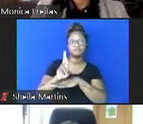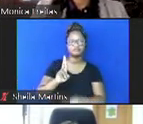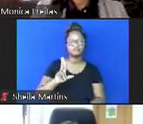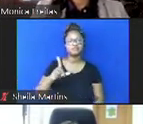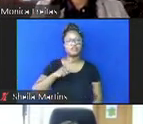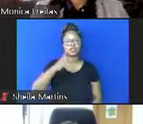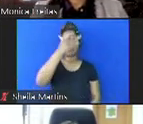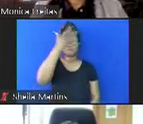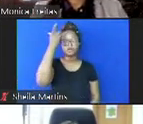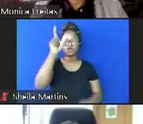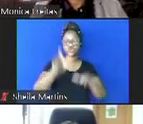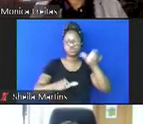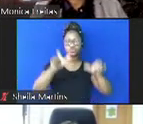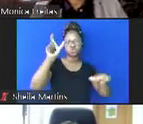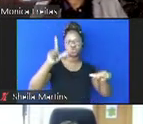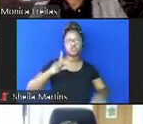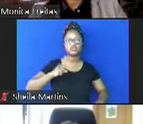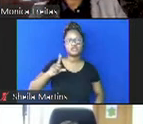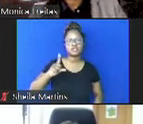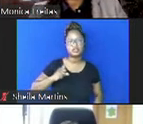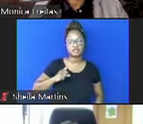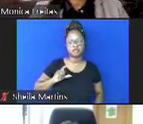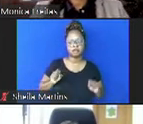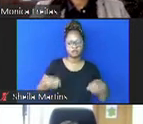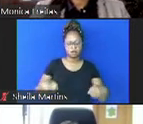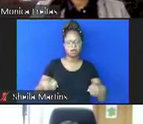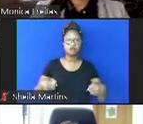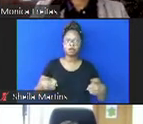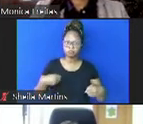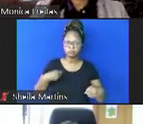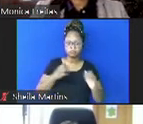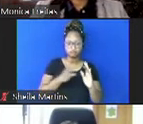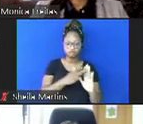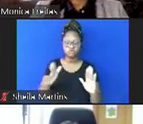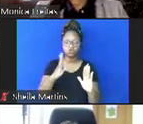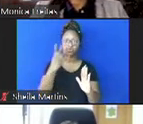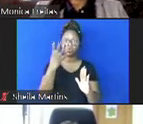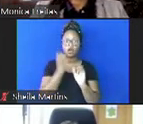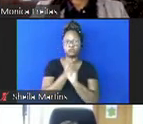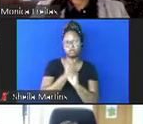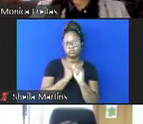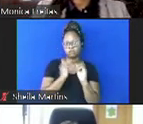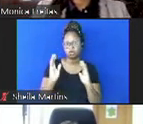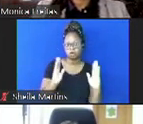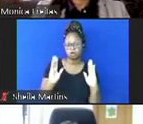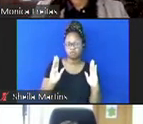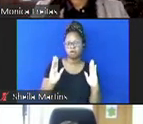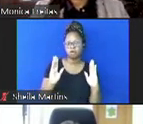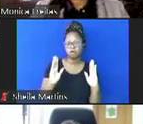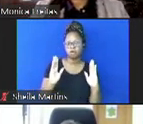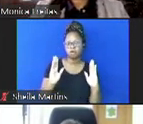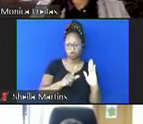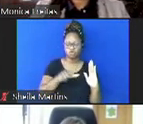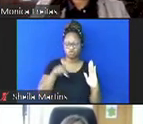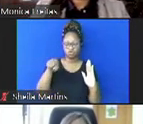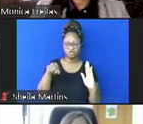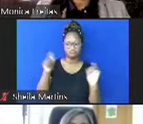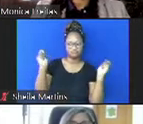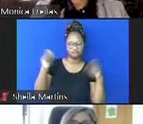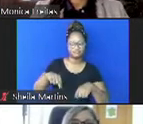estiverem aplicando e defenderam até 4 anos, né, da data de aplicação do doutorado, elas